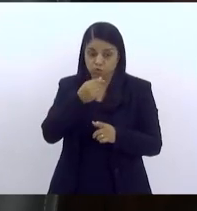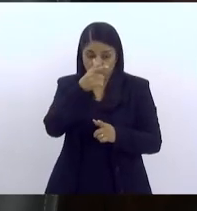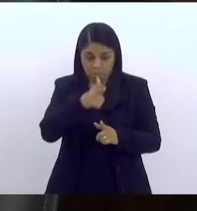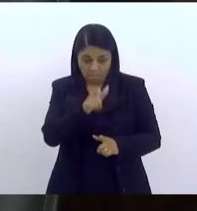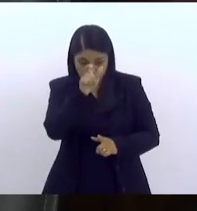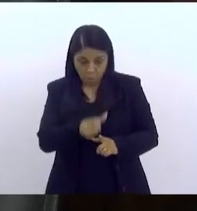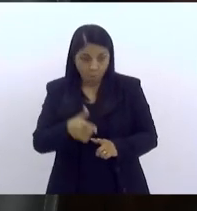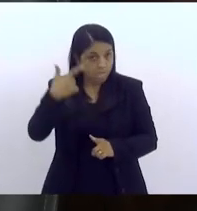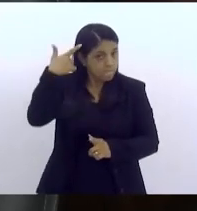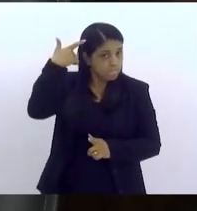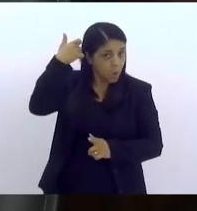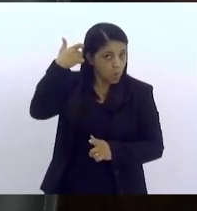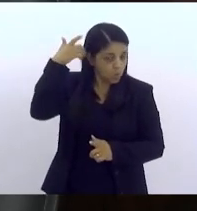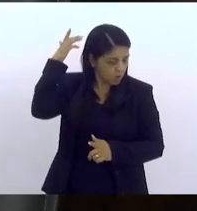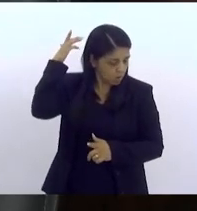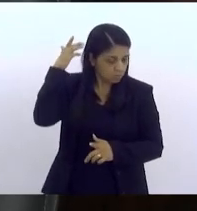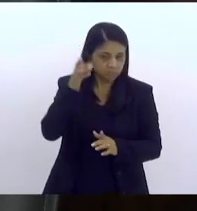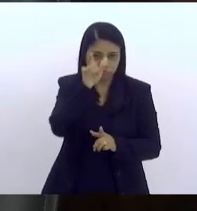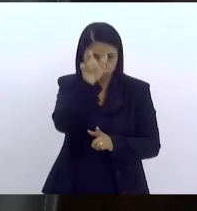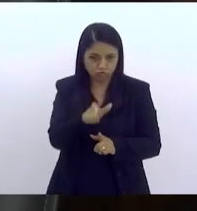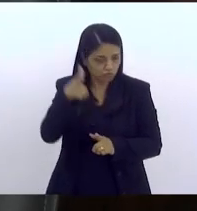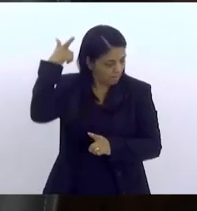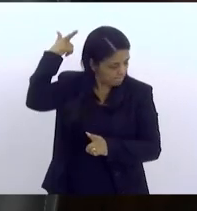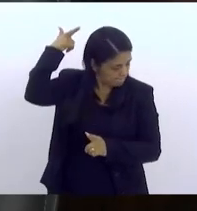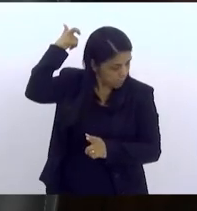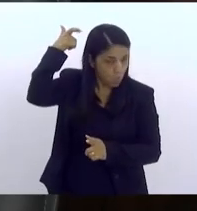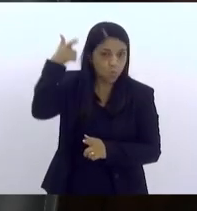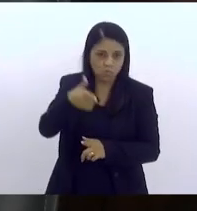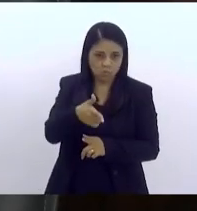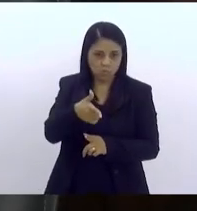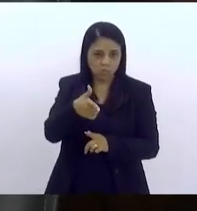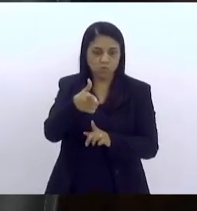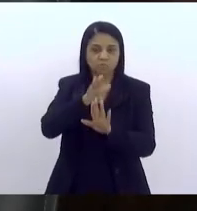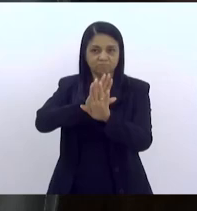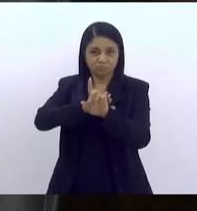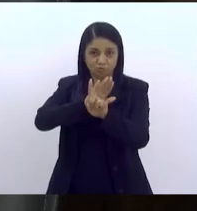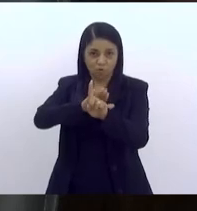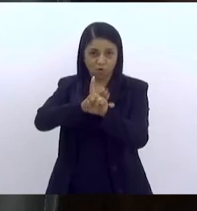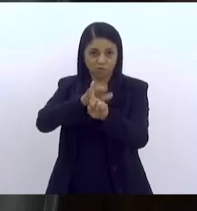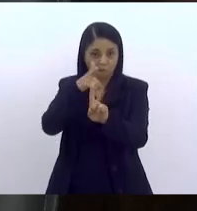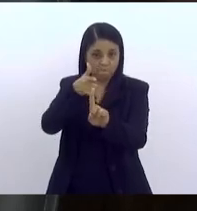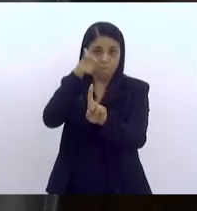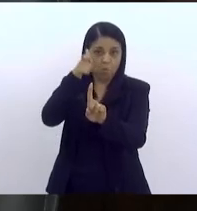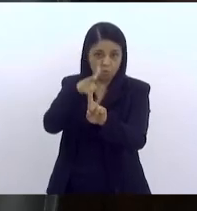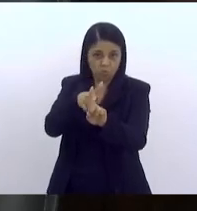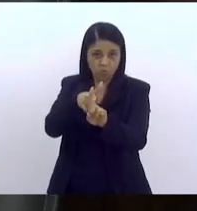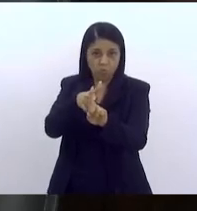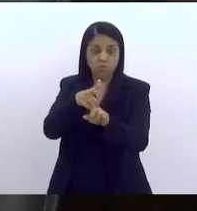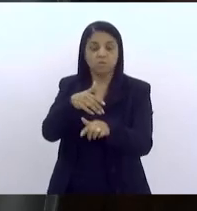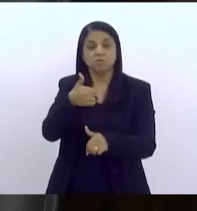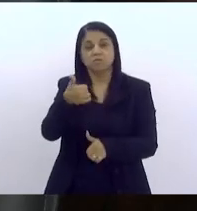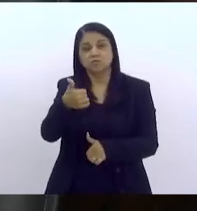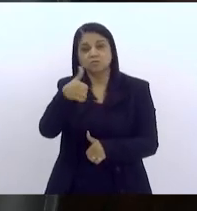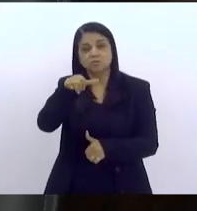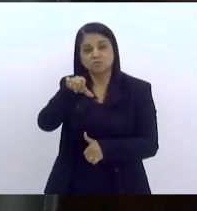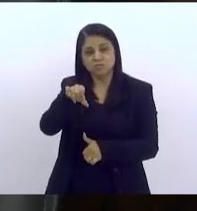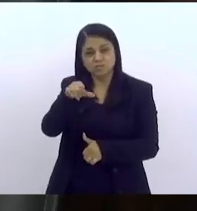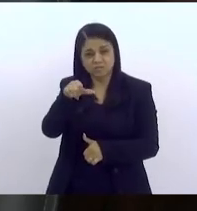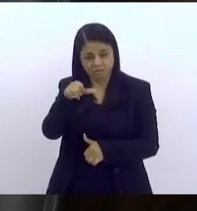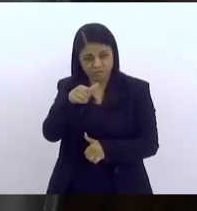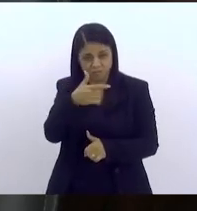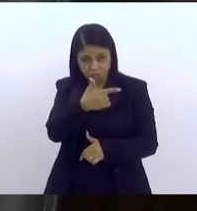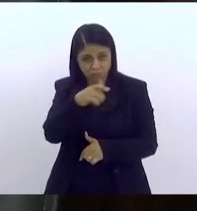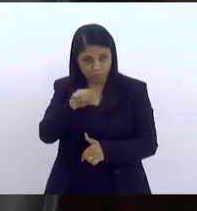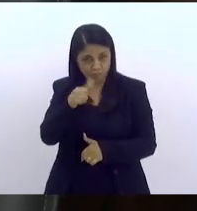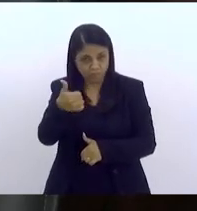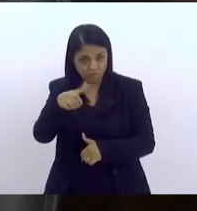estava de costas de acordo com o portal de notícias em 2019 a justiça determinou a suspensão do